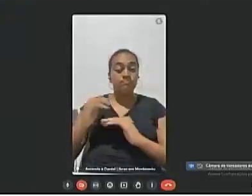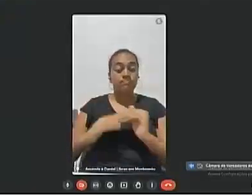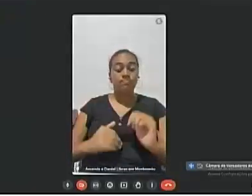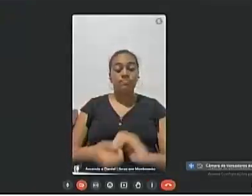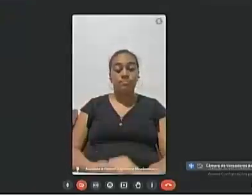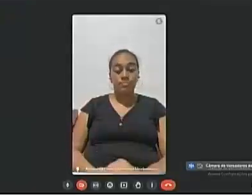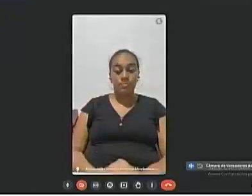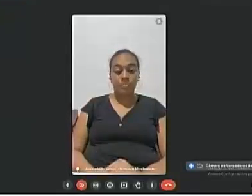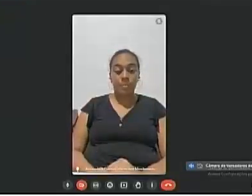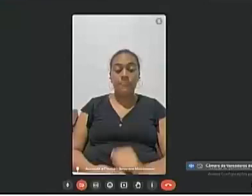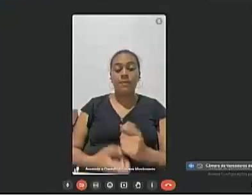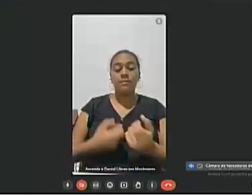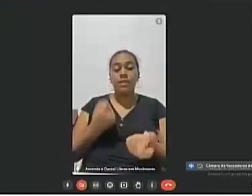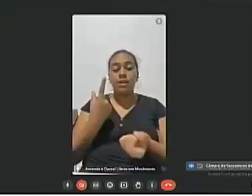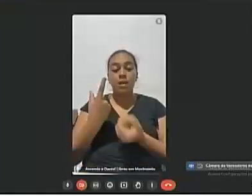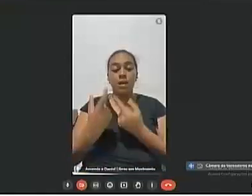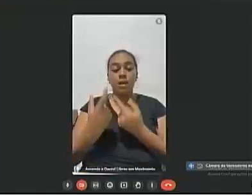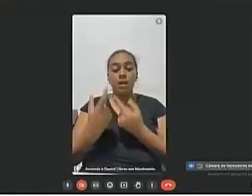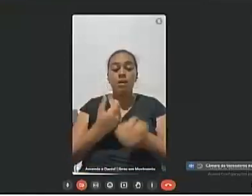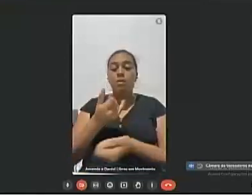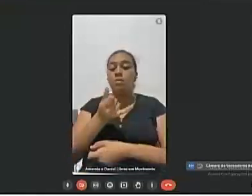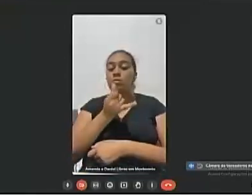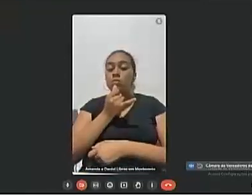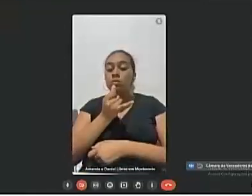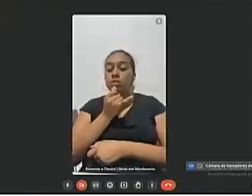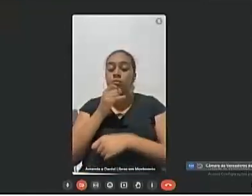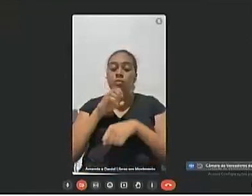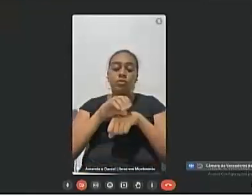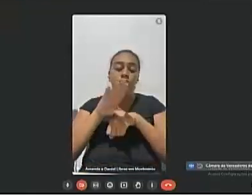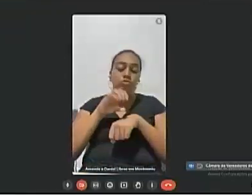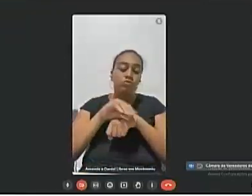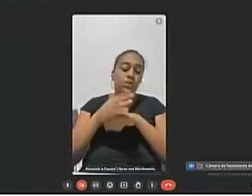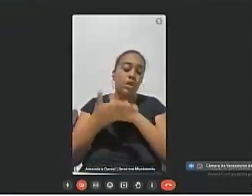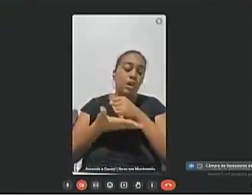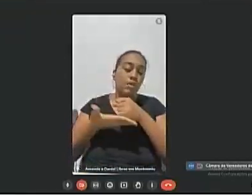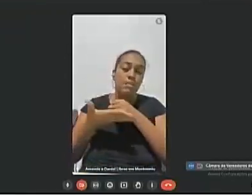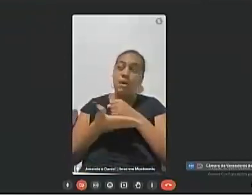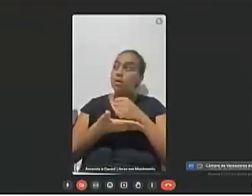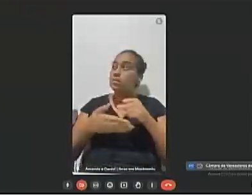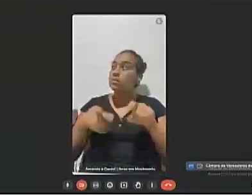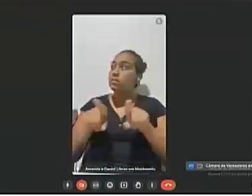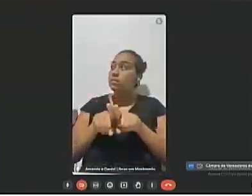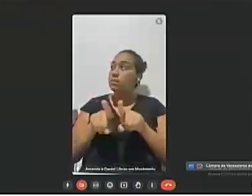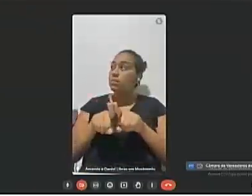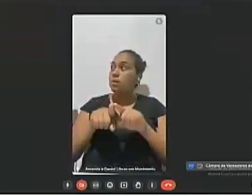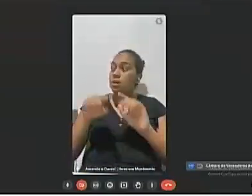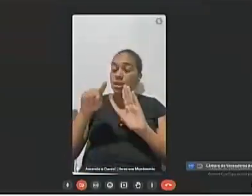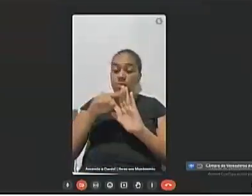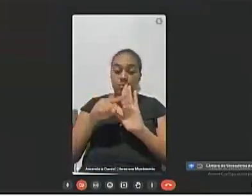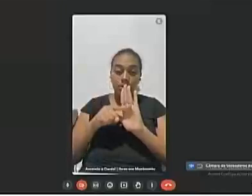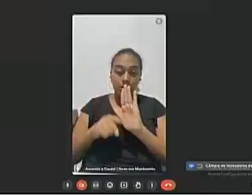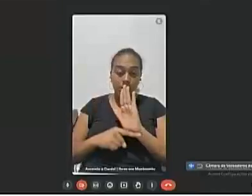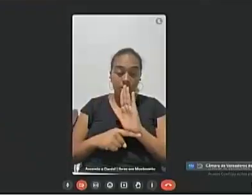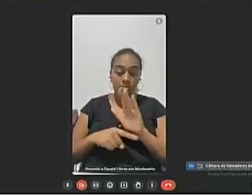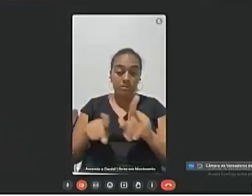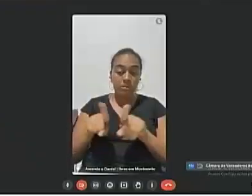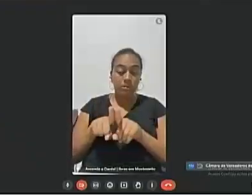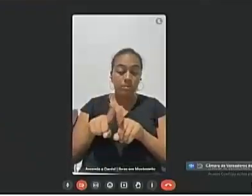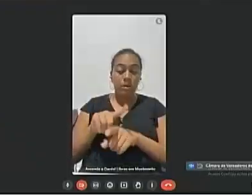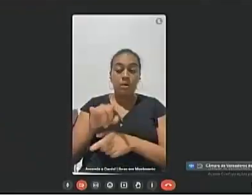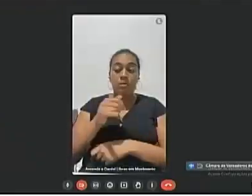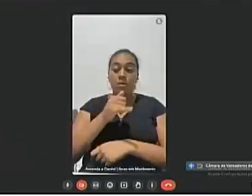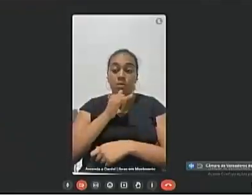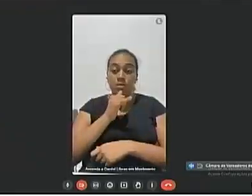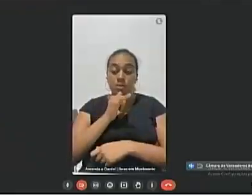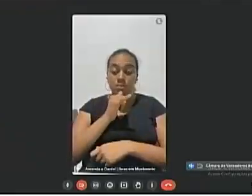Aqui são alguns exemplos, né, de diques bem básicos de terra, né, terra com gramado. Aqui um exemplo